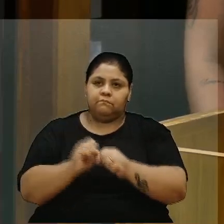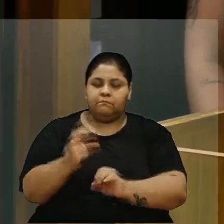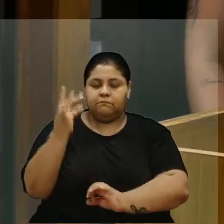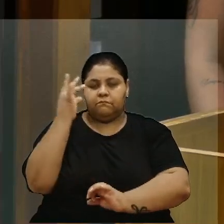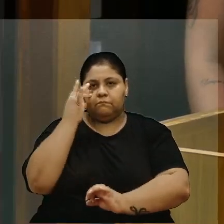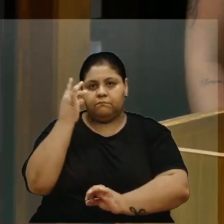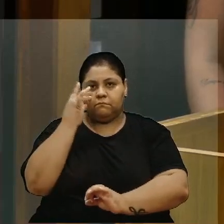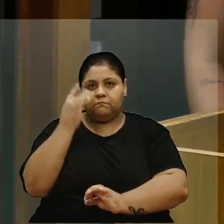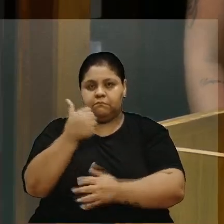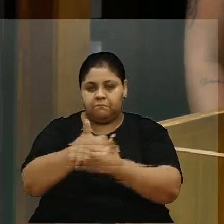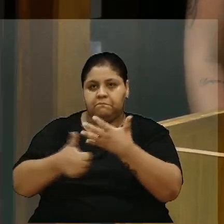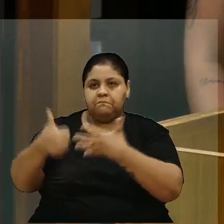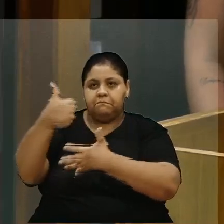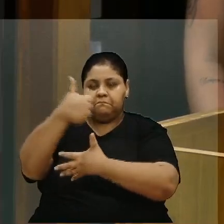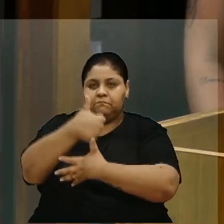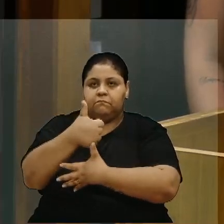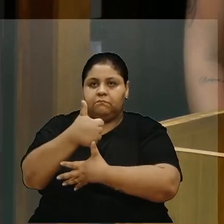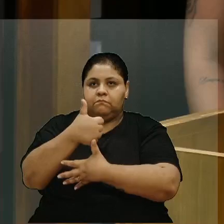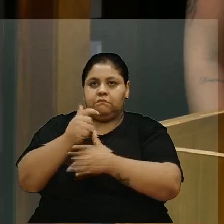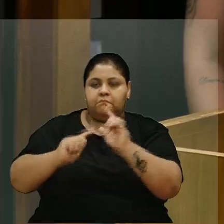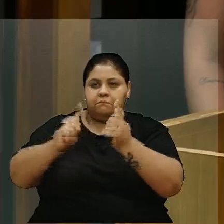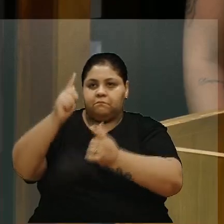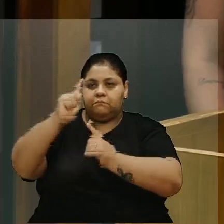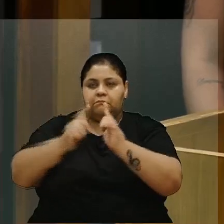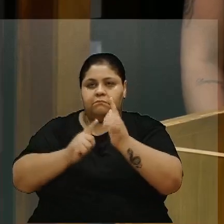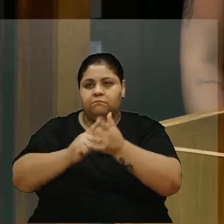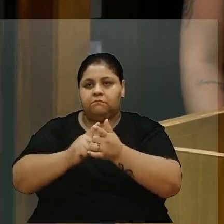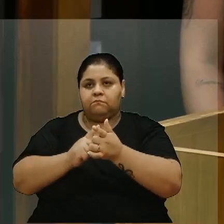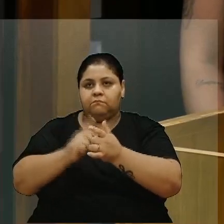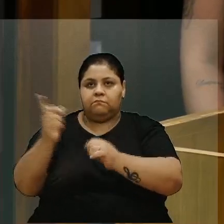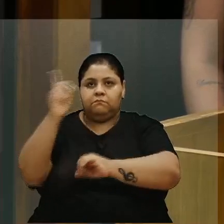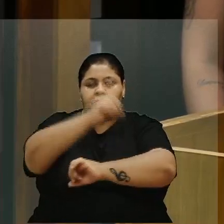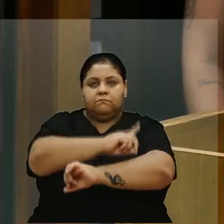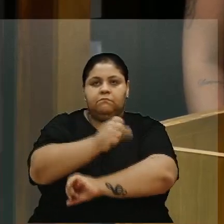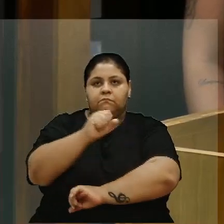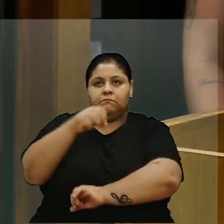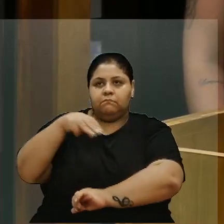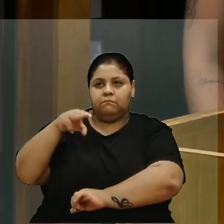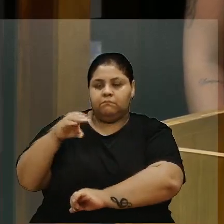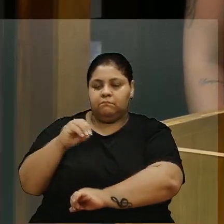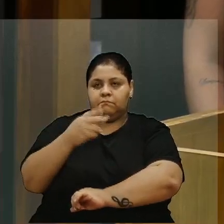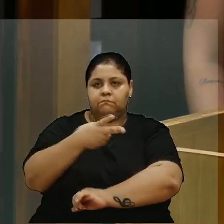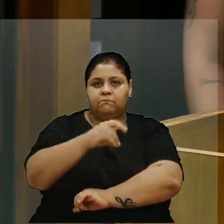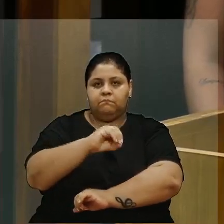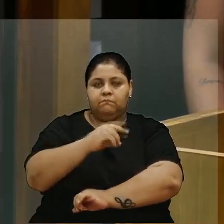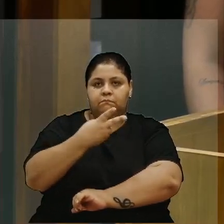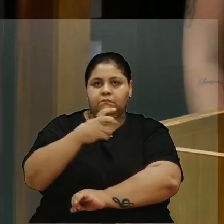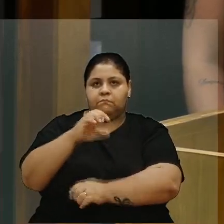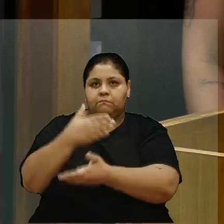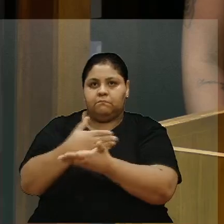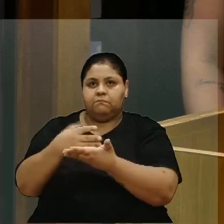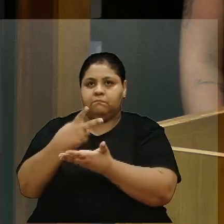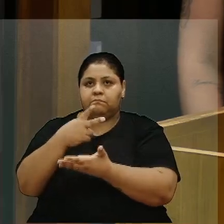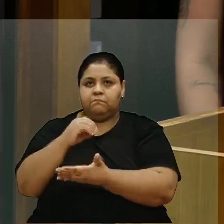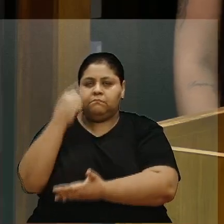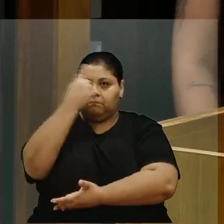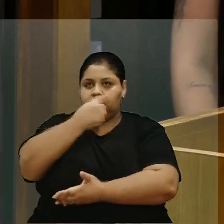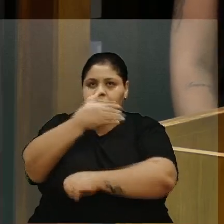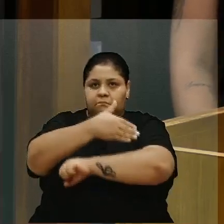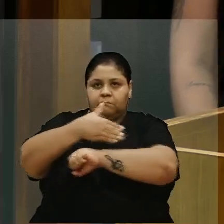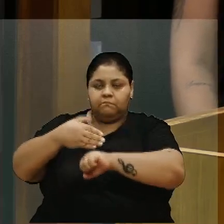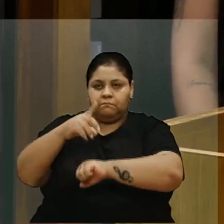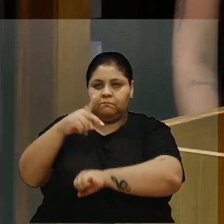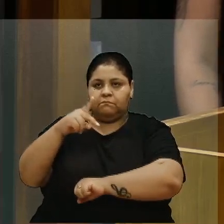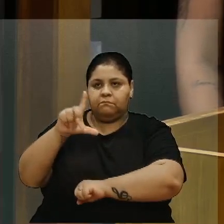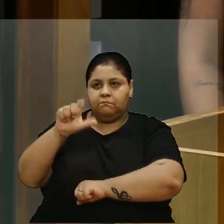presentes, venham prestigiar nossa folia do Momo no dia 8 de março de 2025, a partir das 20 horas, na Rua Plácido